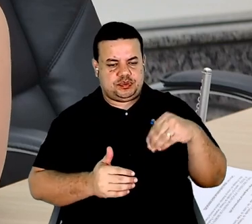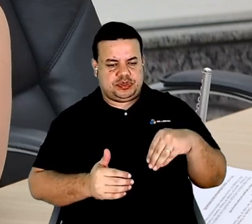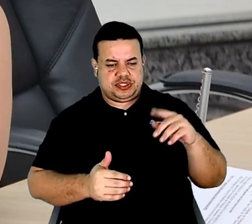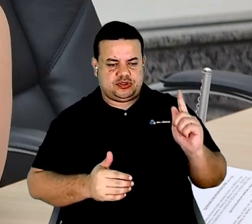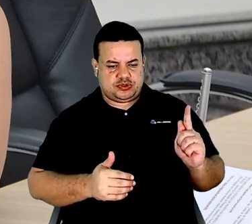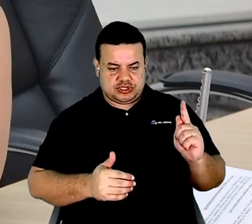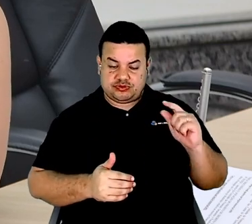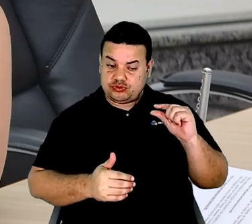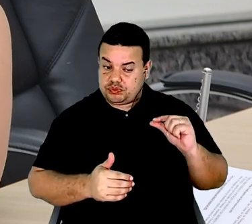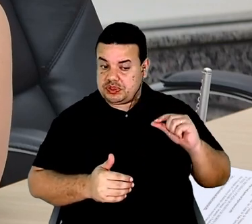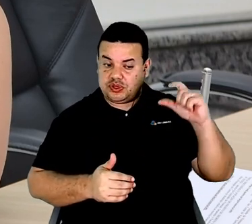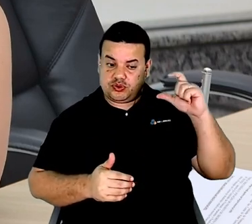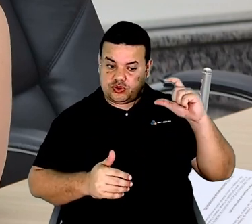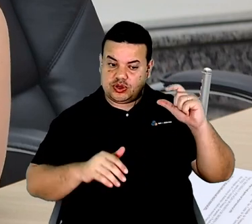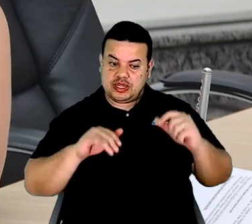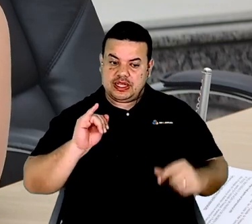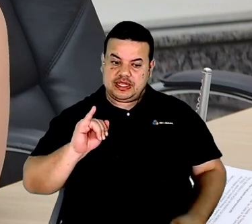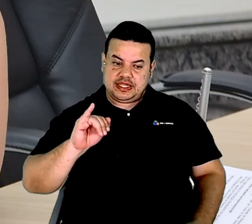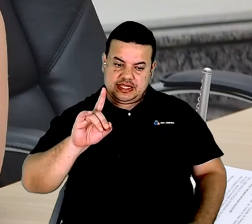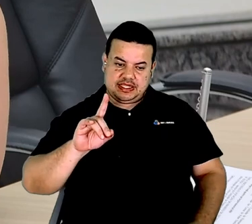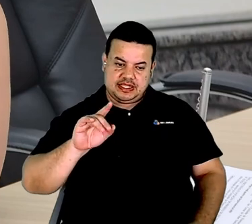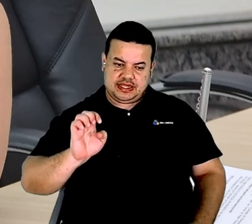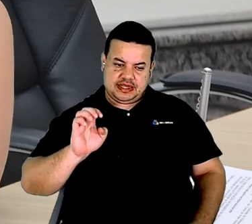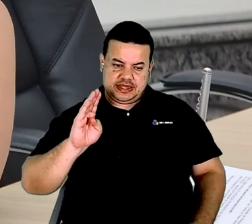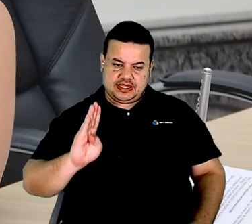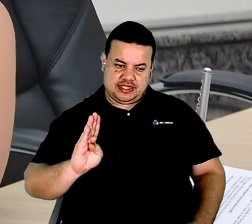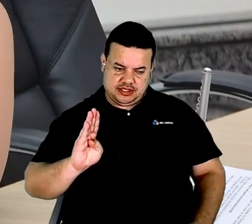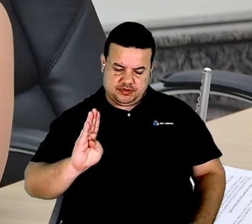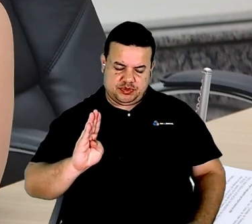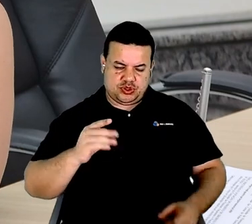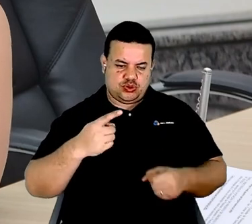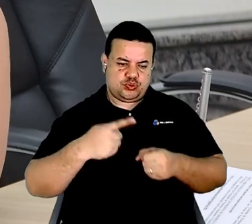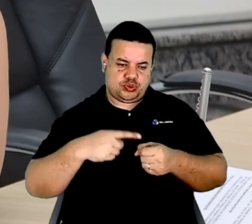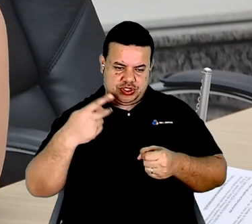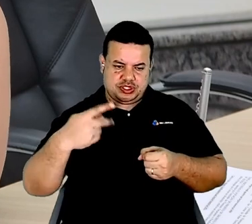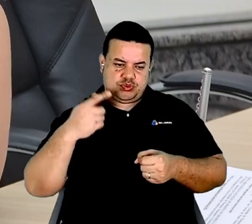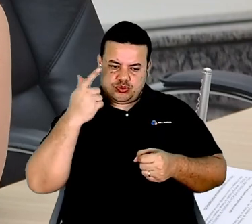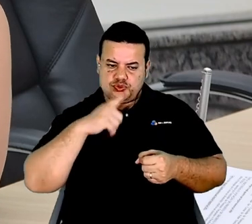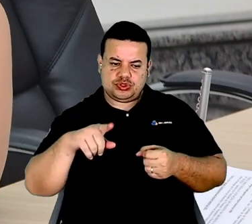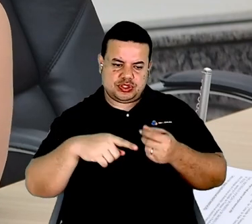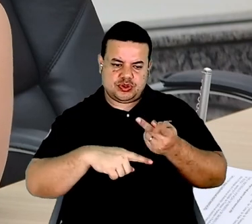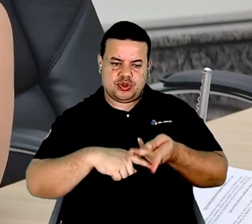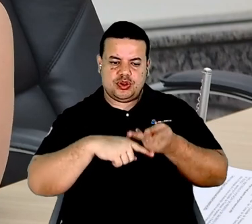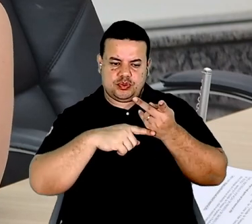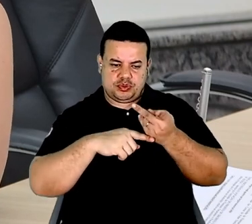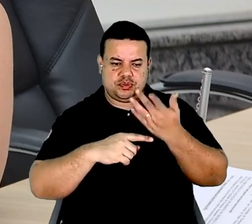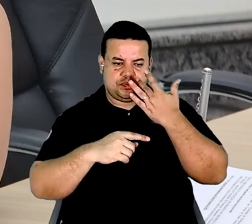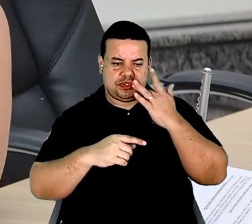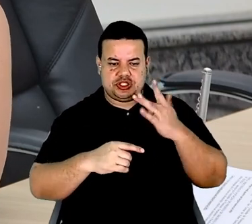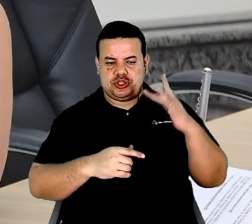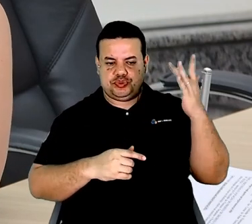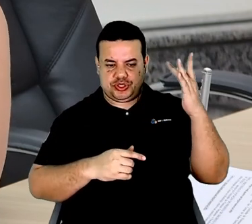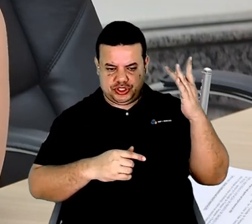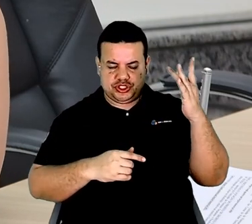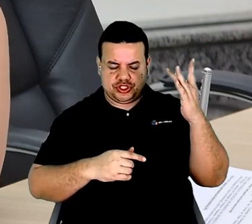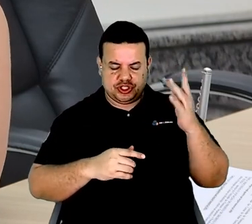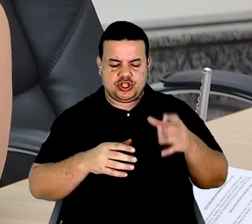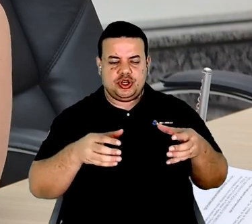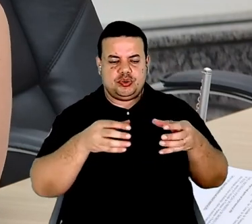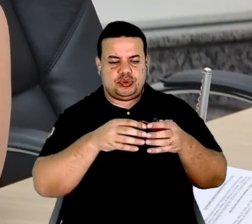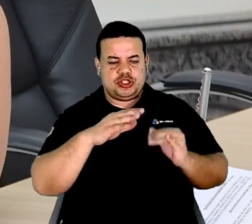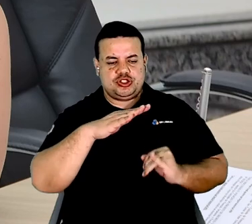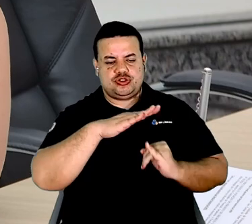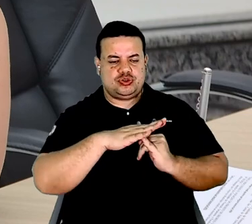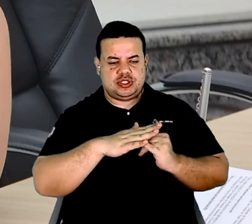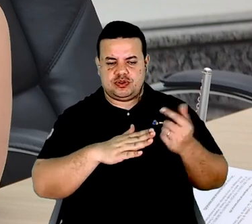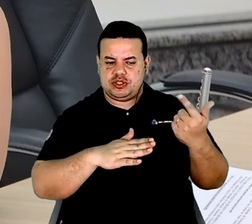IDEB do nosso município, recebeu o prêmio Diamante. Esse programa é para instituições da qual não tem